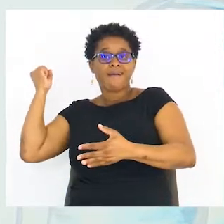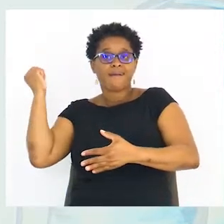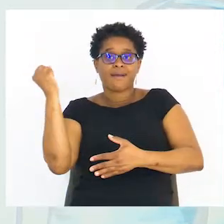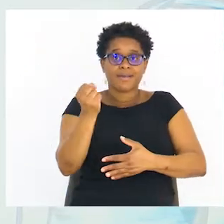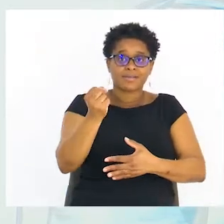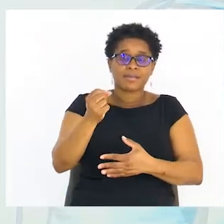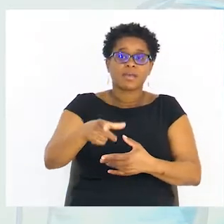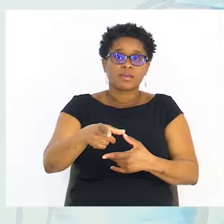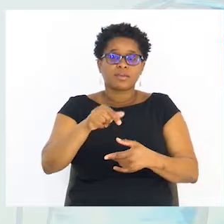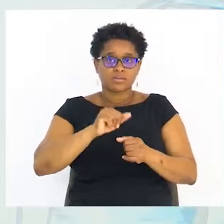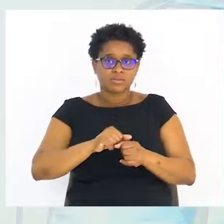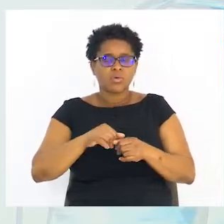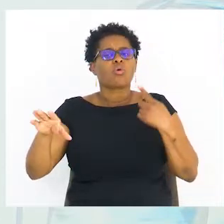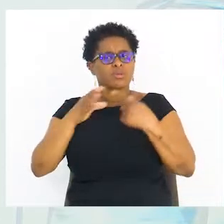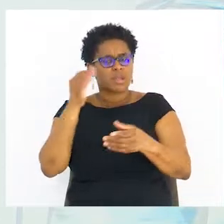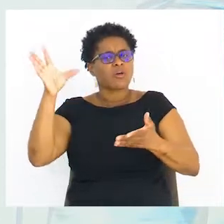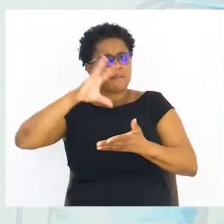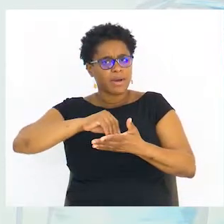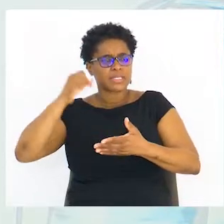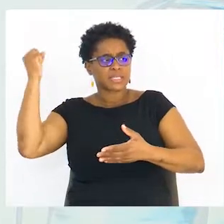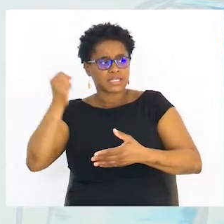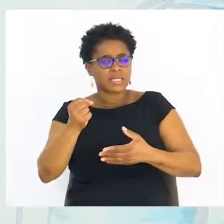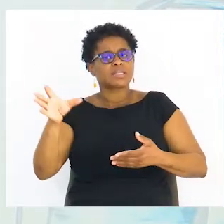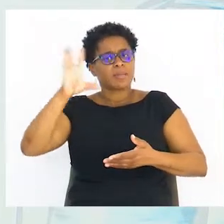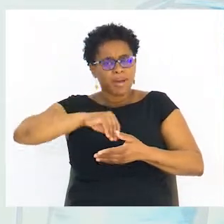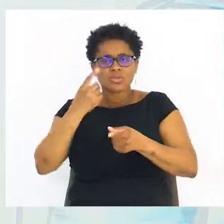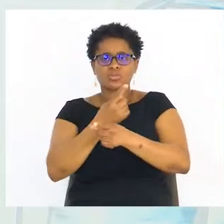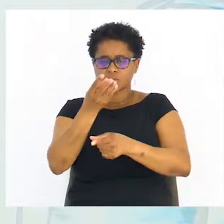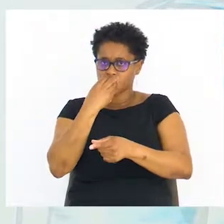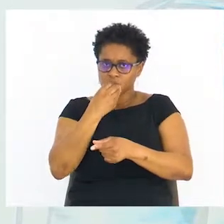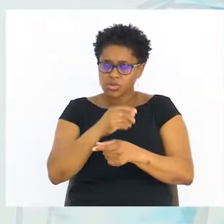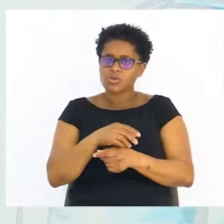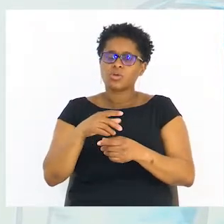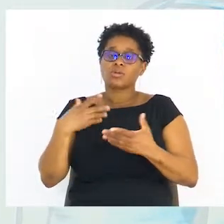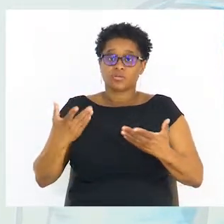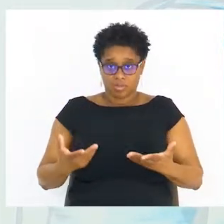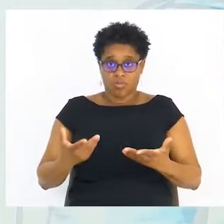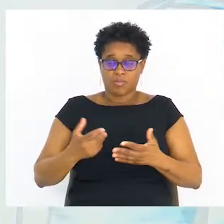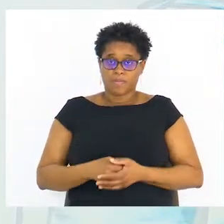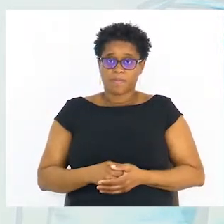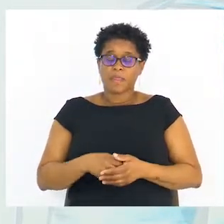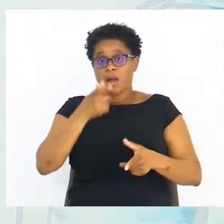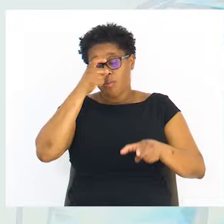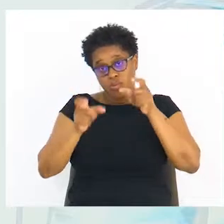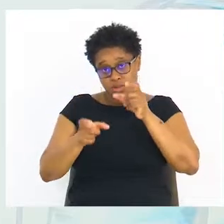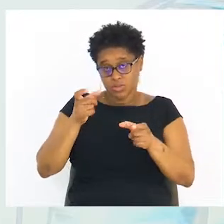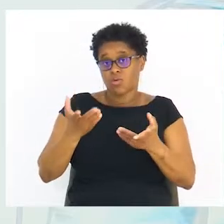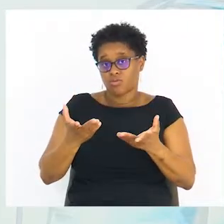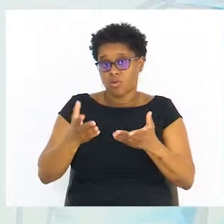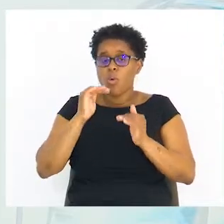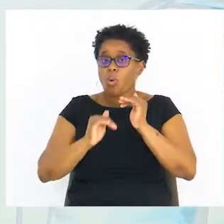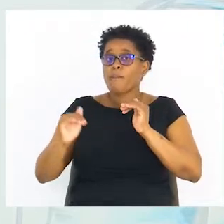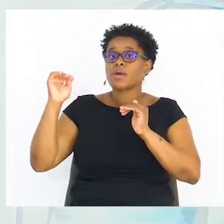isto, obtiveram mais caçadas e mais alimentos, logo a